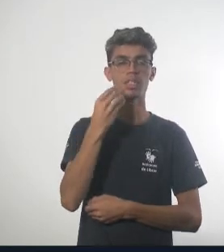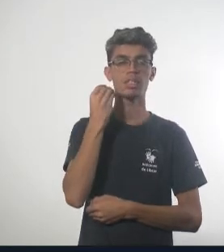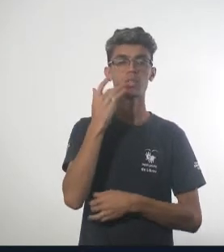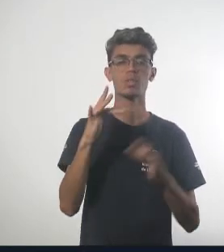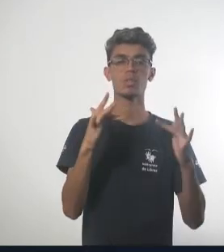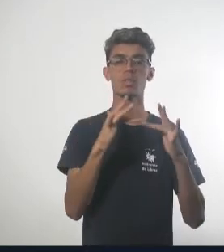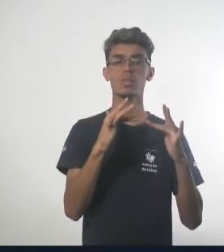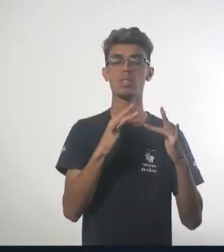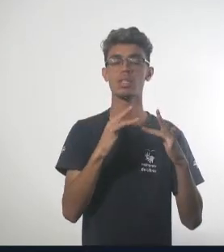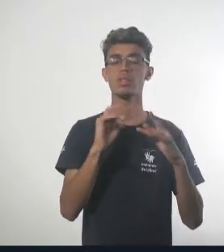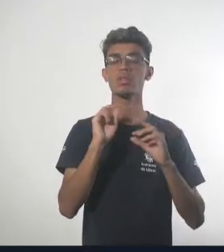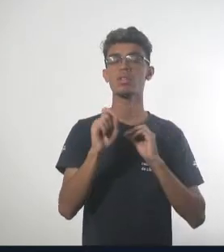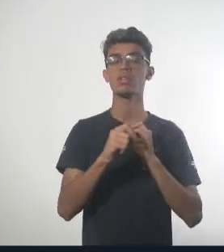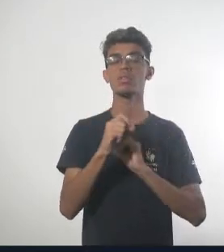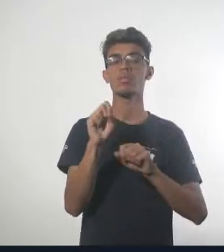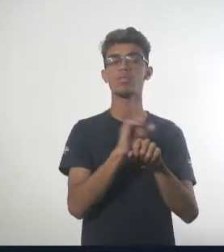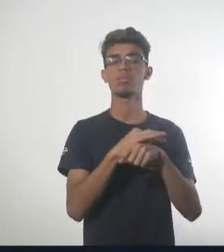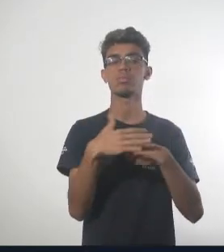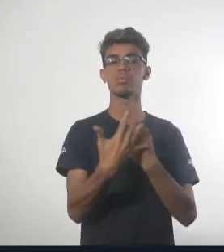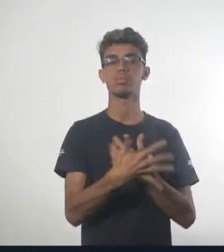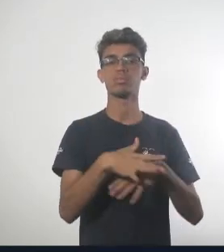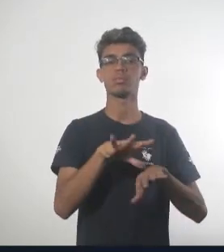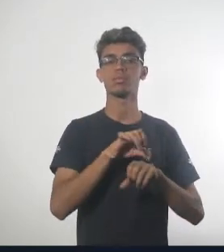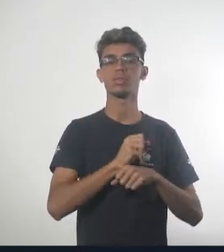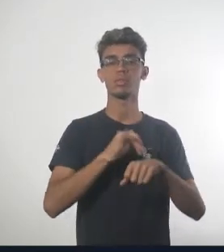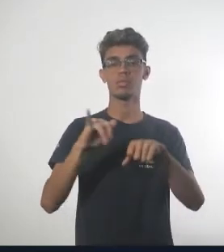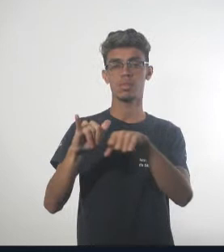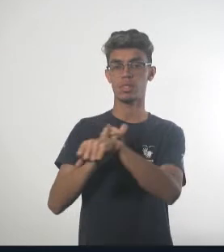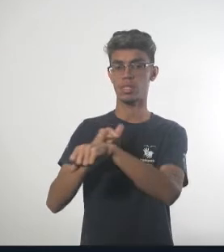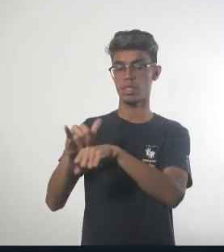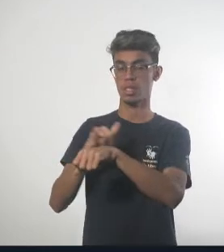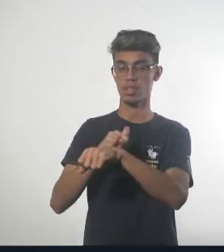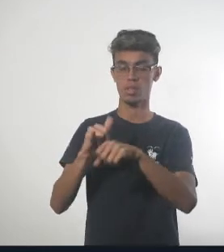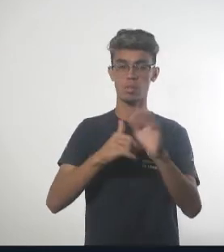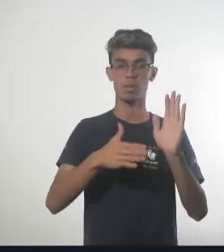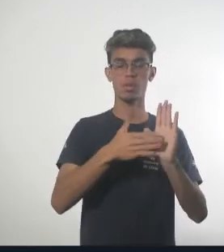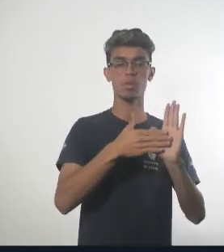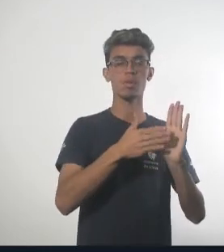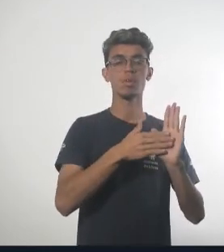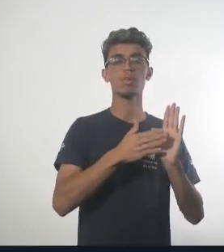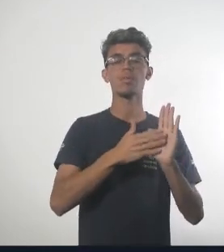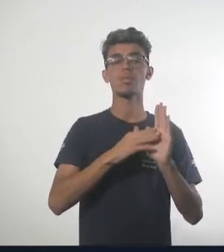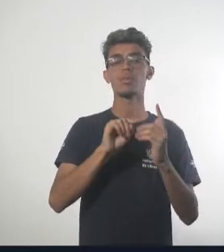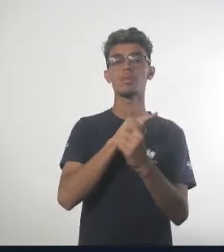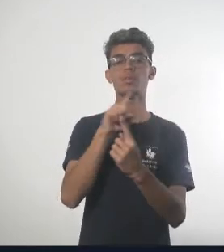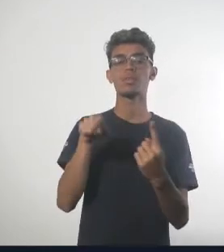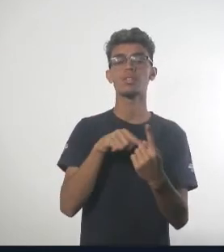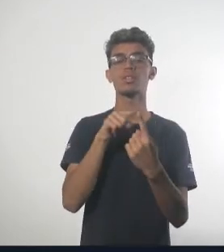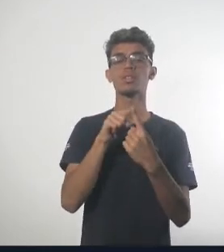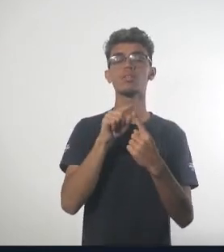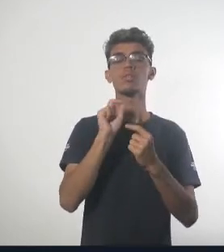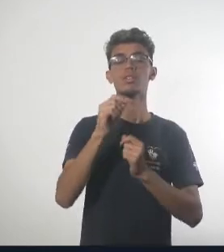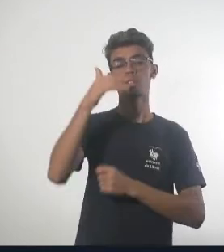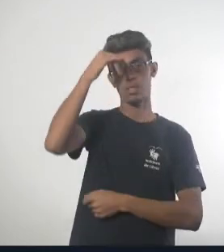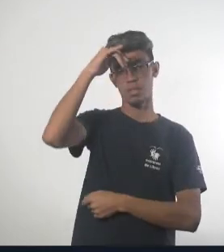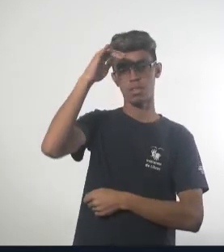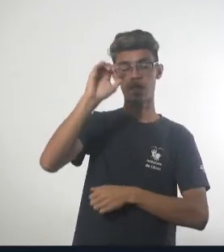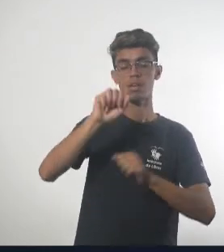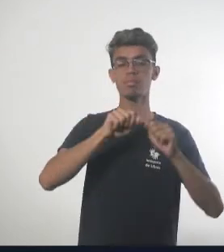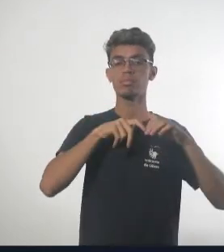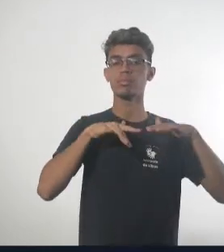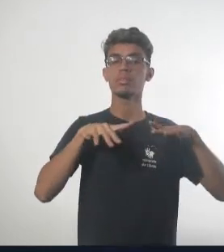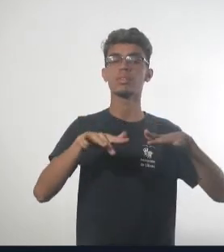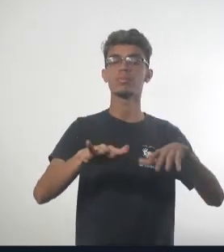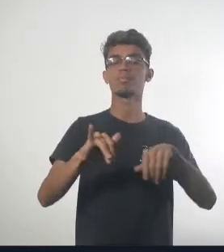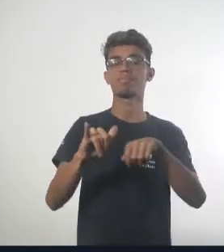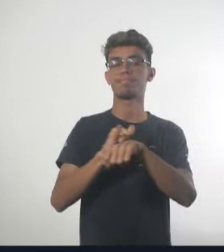casos de contatos de Covid-19 é uma das medidas estratégicas para que a gente consiga reduzir a transmissão da doença, né? E essa estratégia ela é